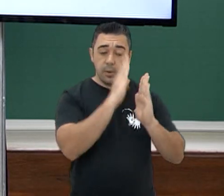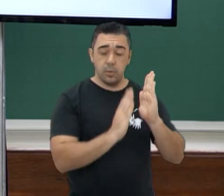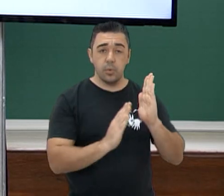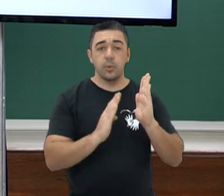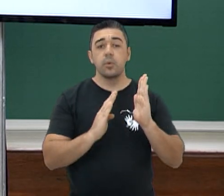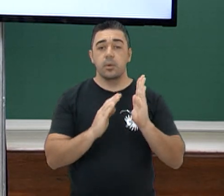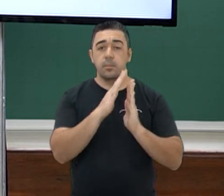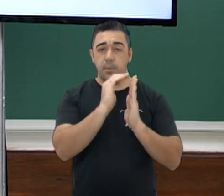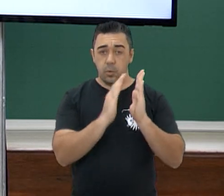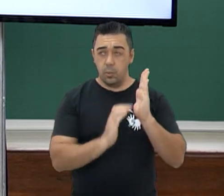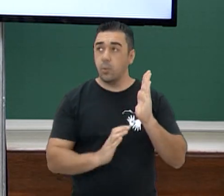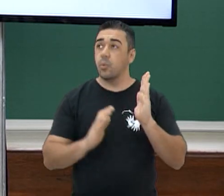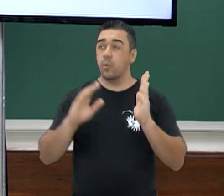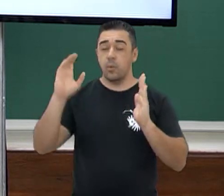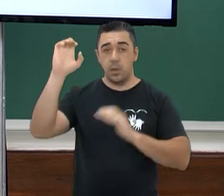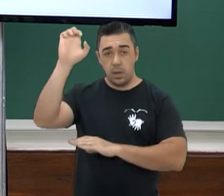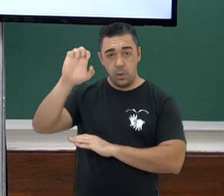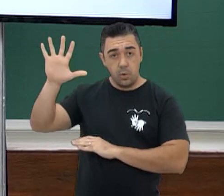que vai ser importante para a gente.